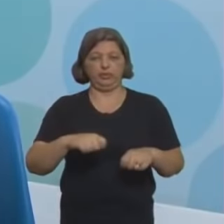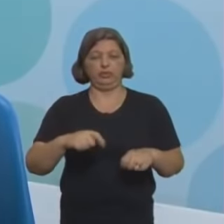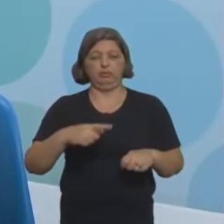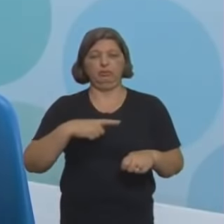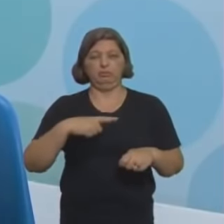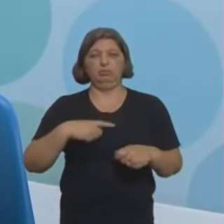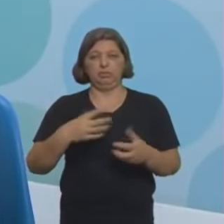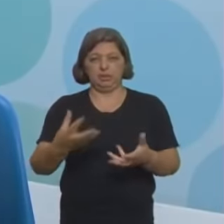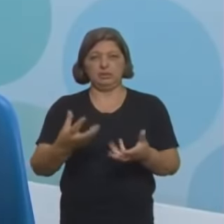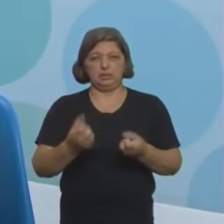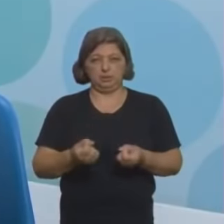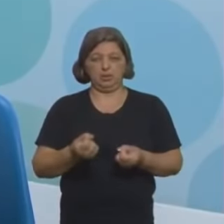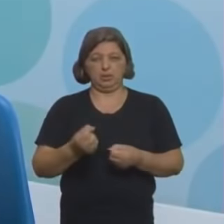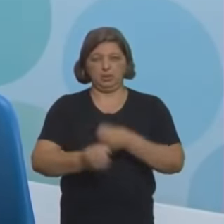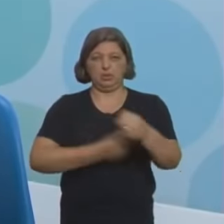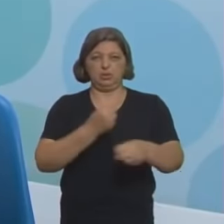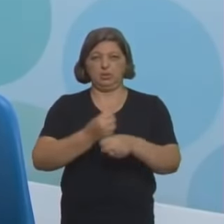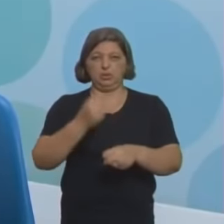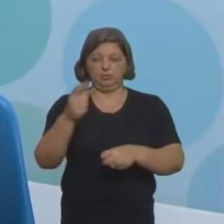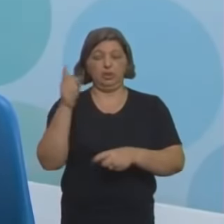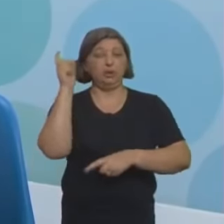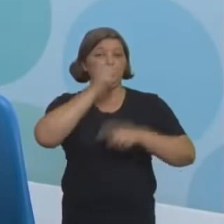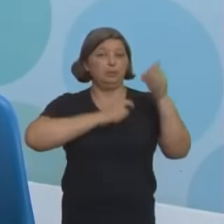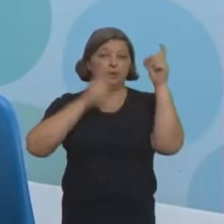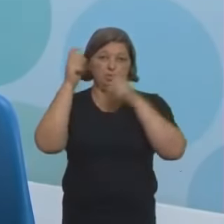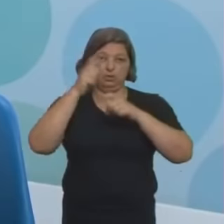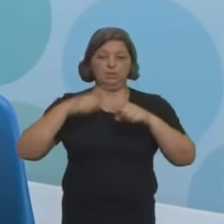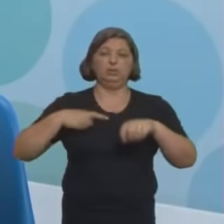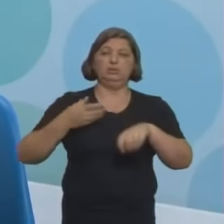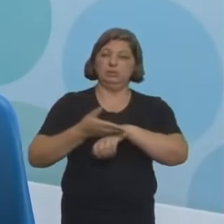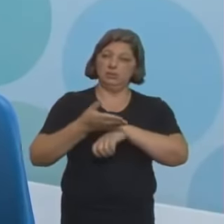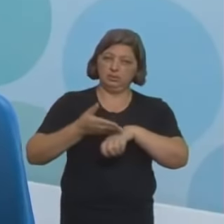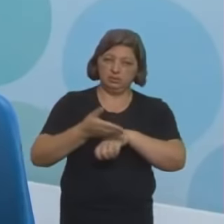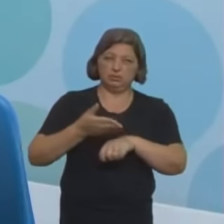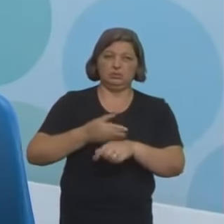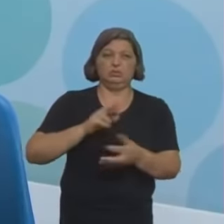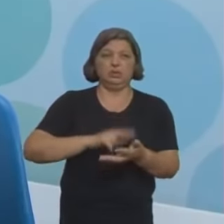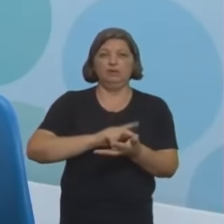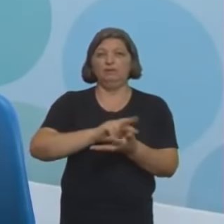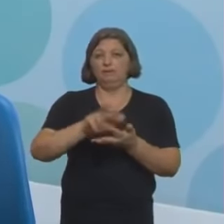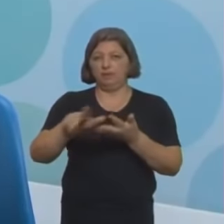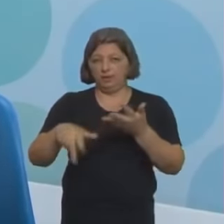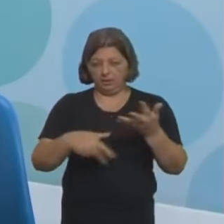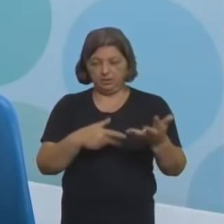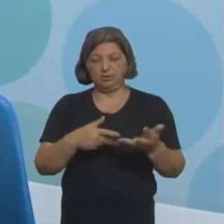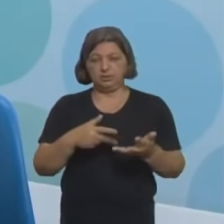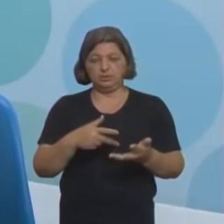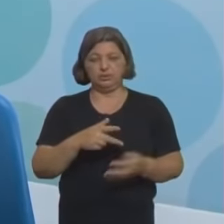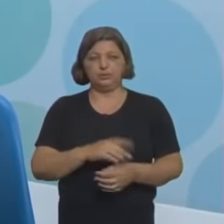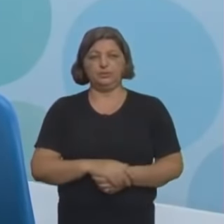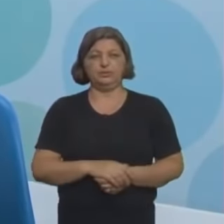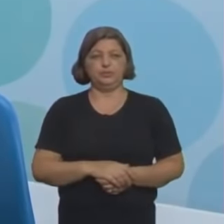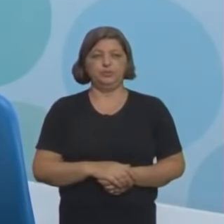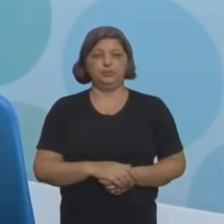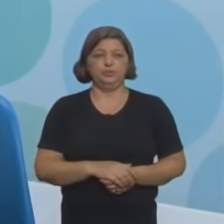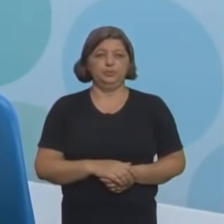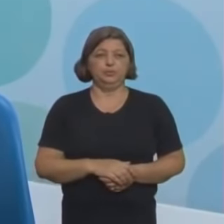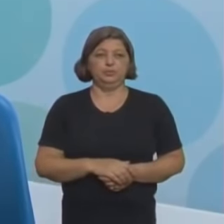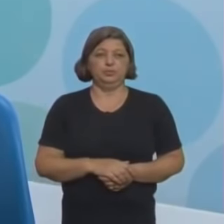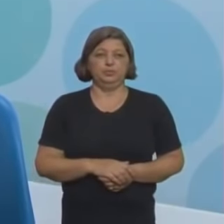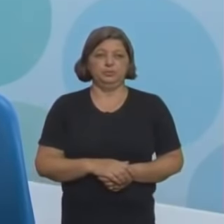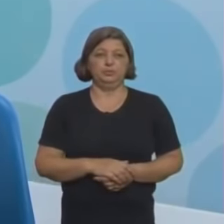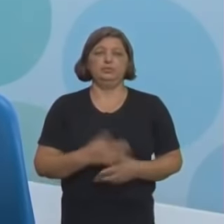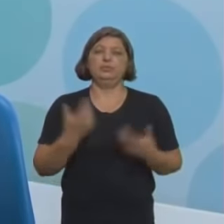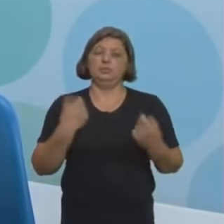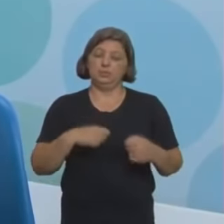porque vocês terão acesso a esse e a muitos outros casos, tá? Só tenham um